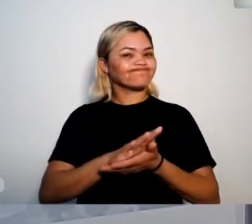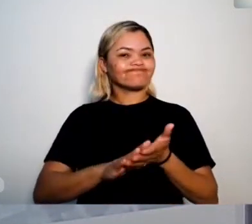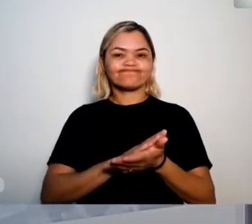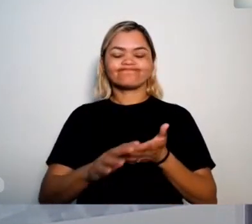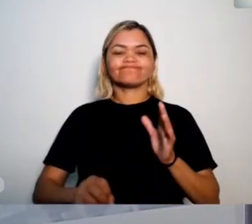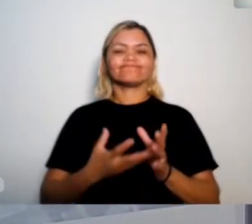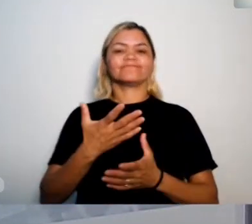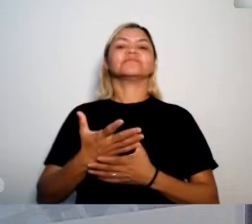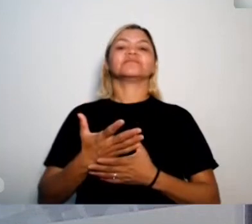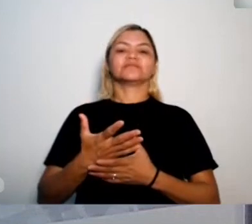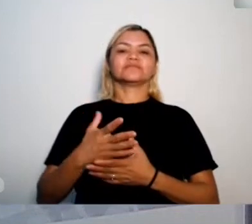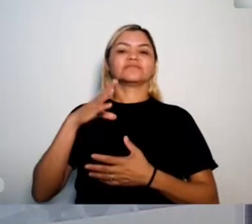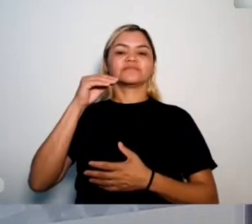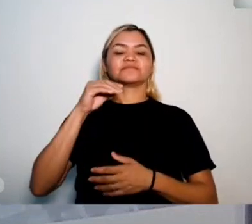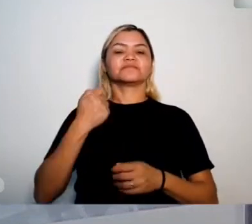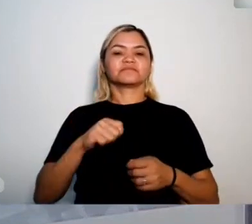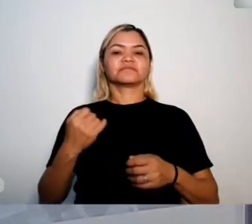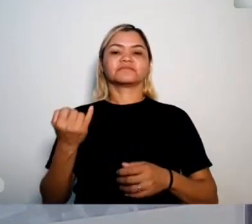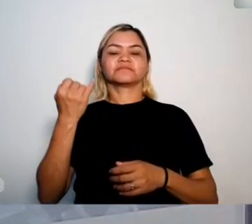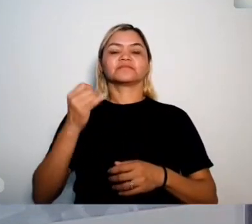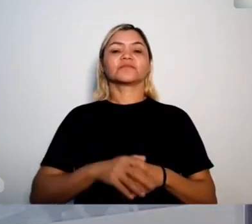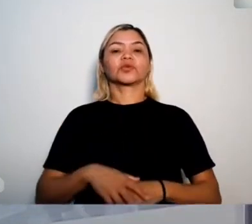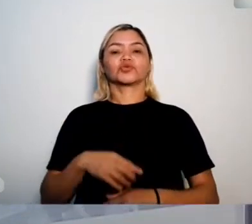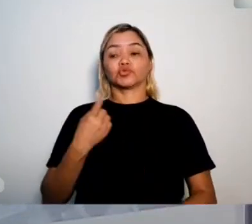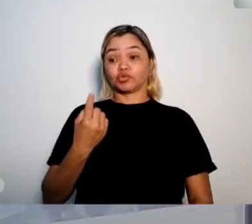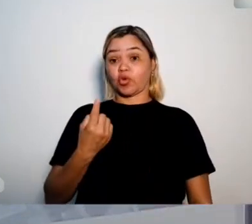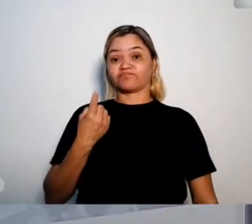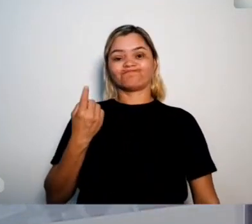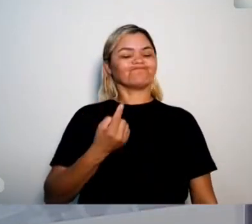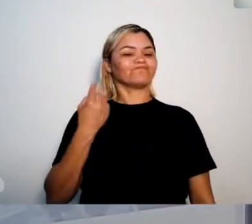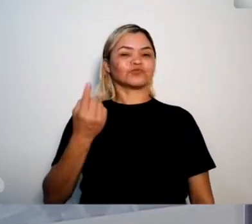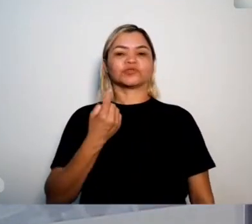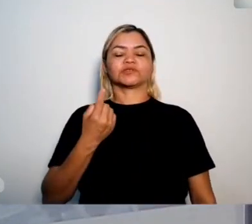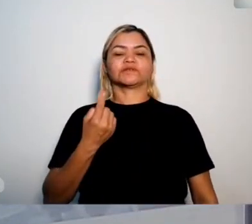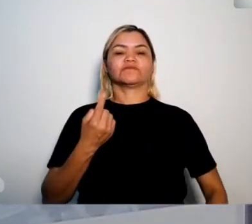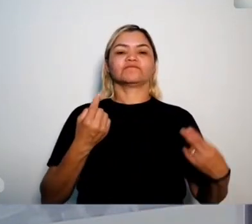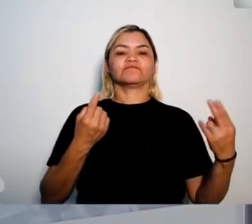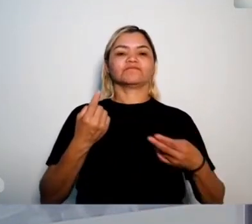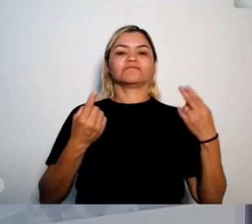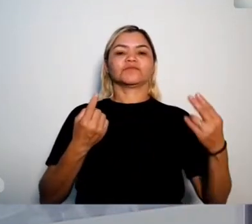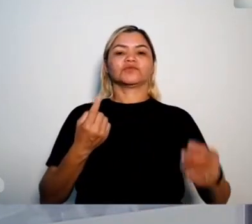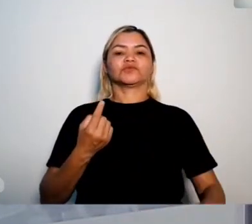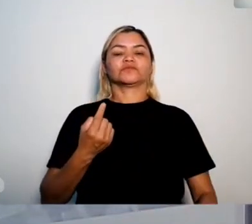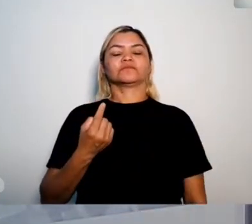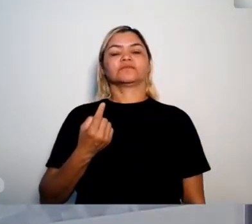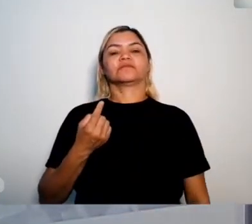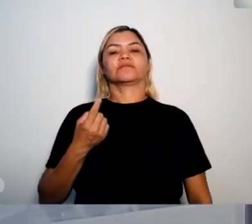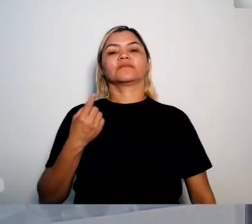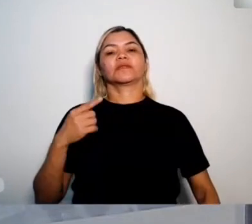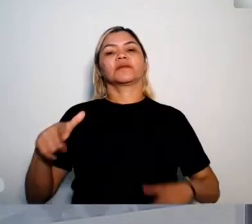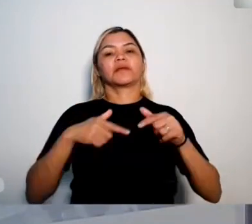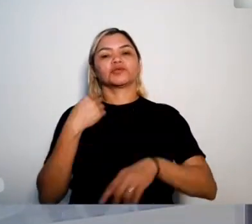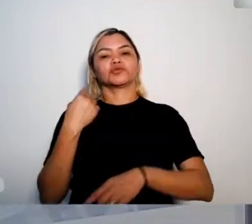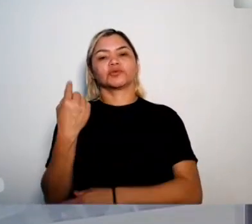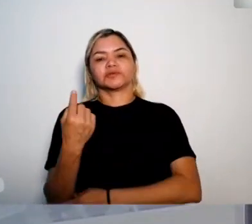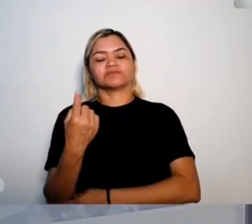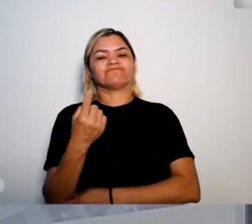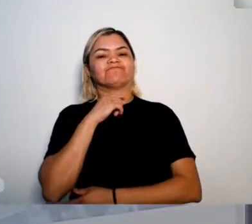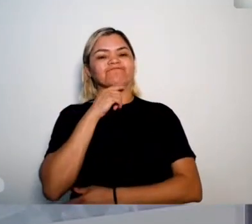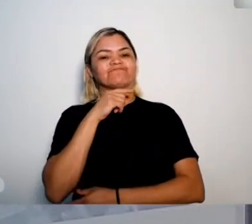feito. Sozinho, não seria ninguém. Realmente, meus 6 mandatos,